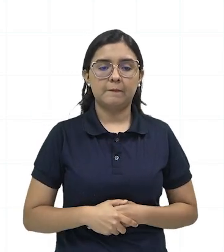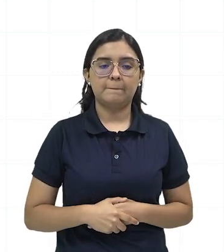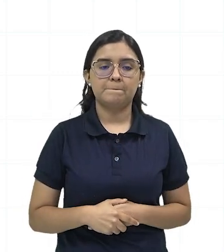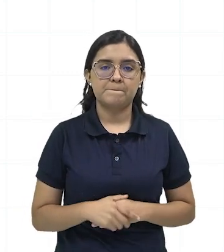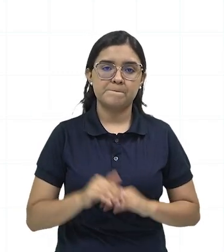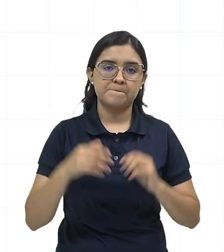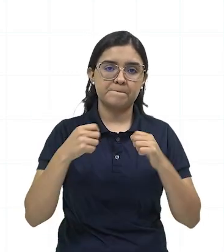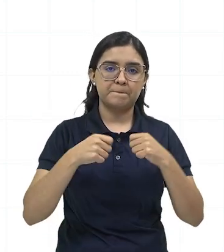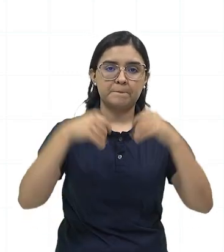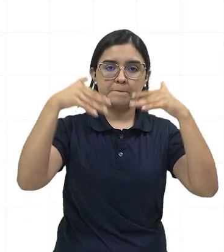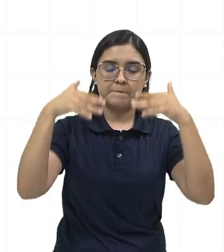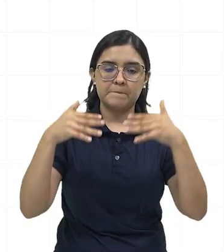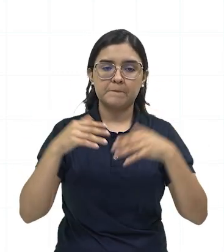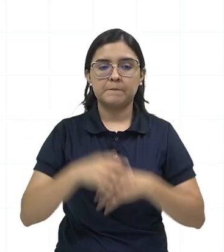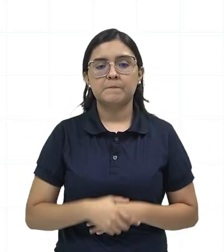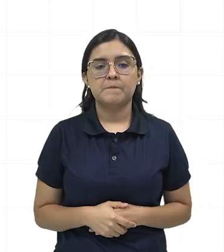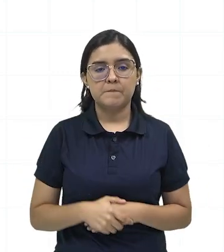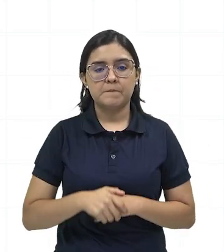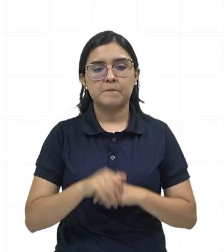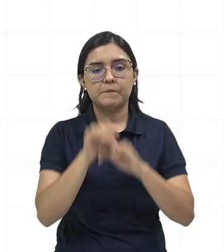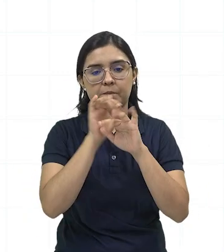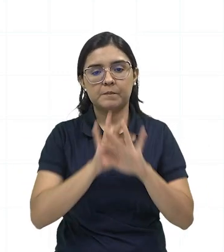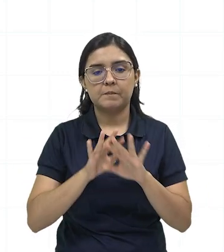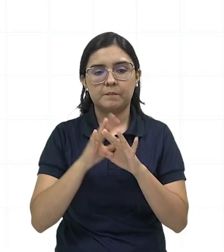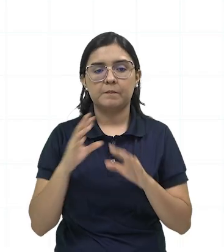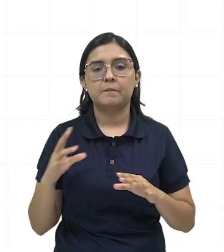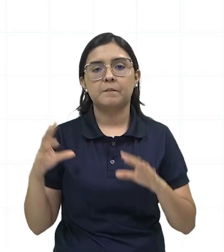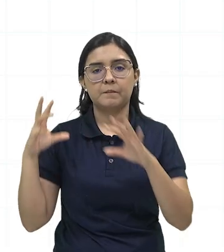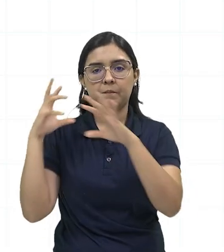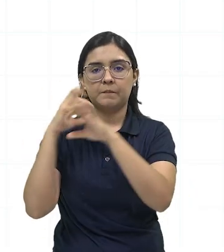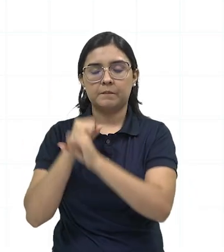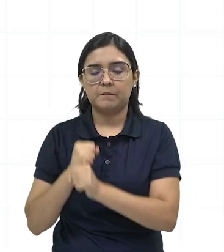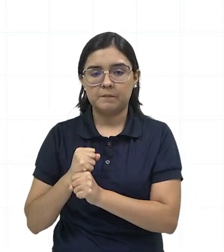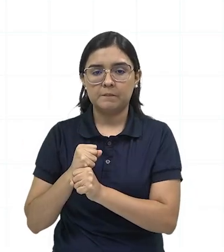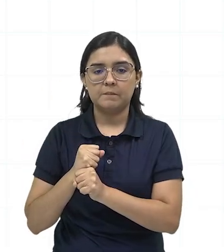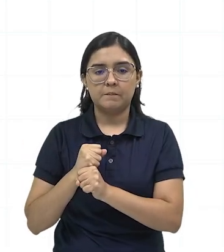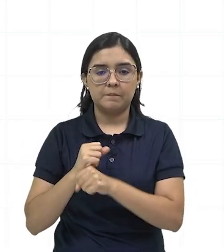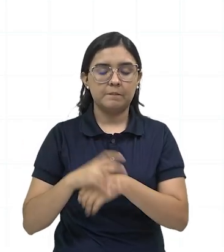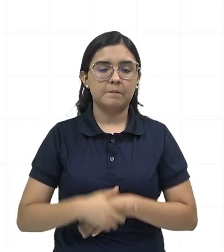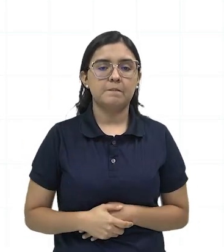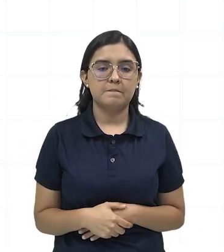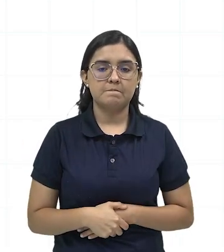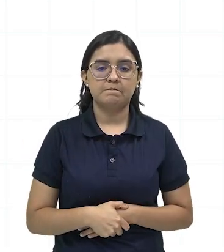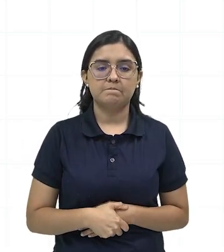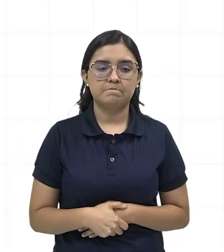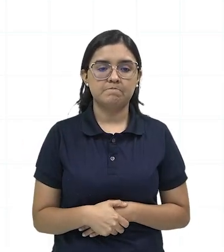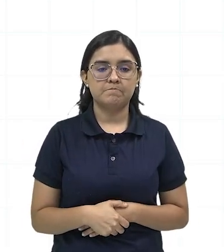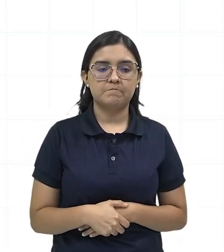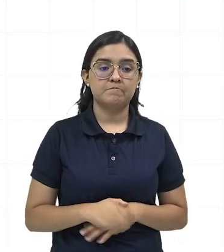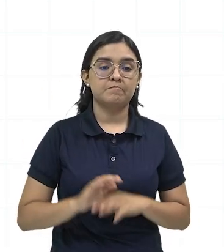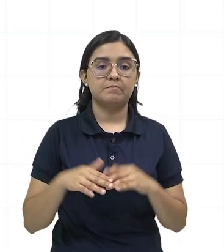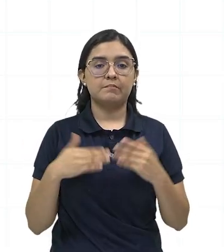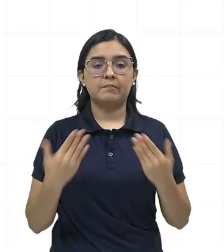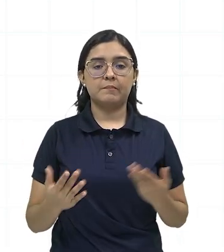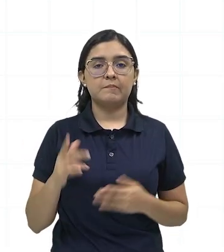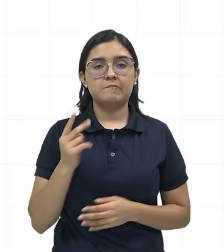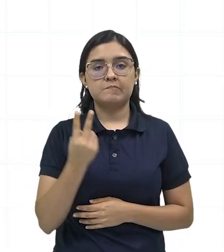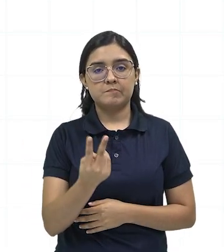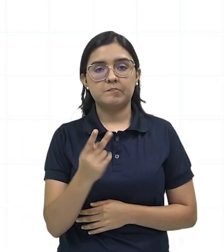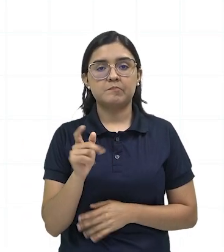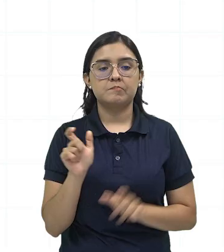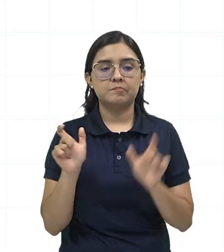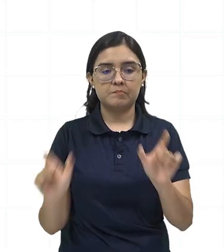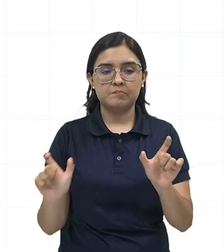significa claridade, né? Escuridão significa algo escuro, negro, né? Então, as duas palavras elas